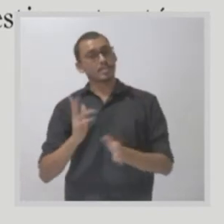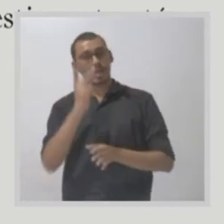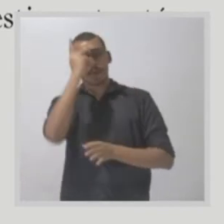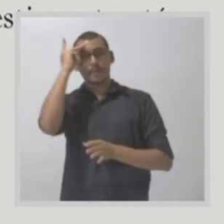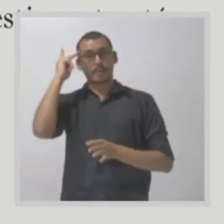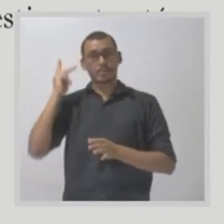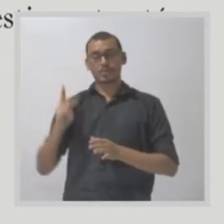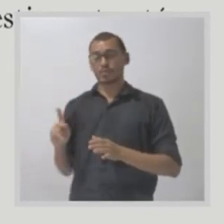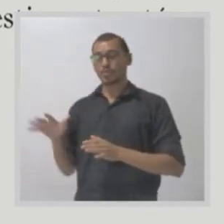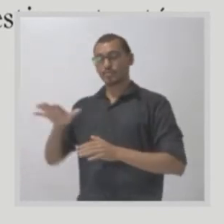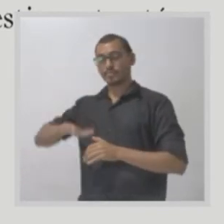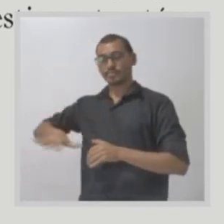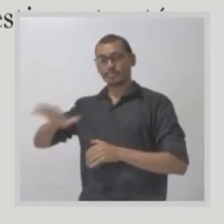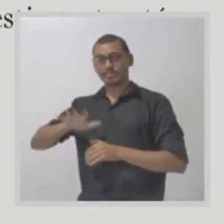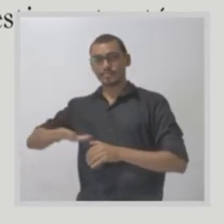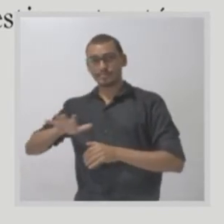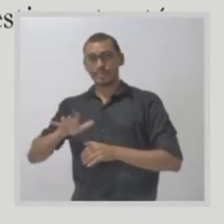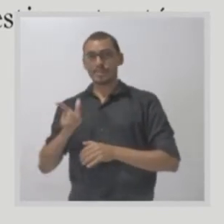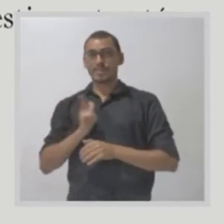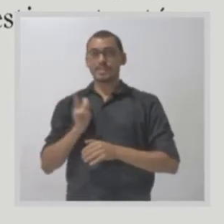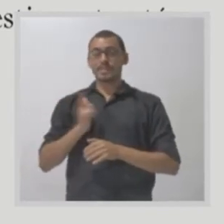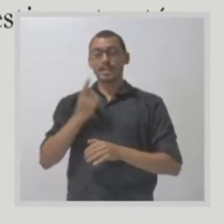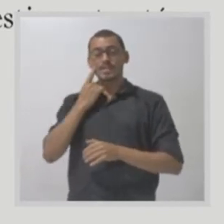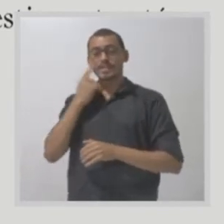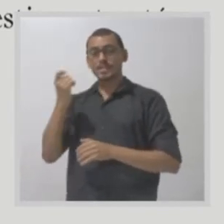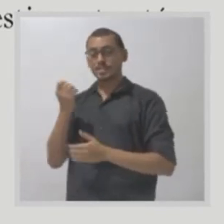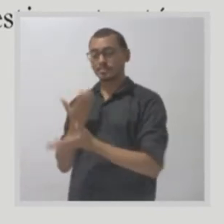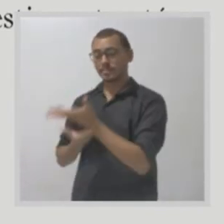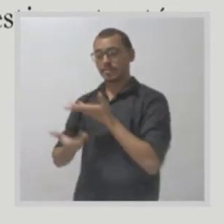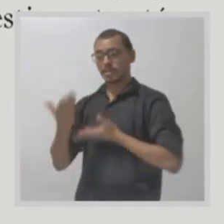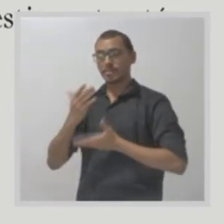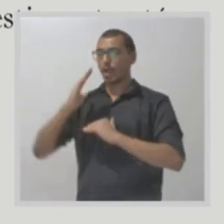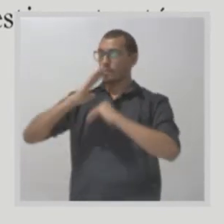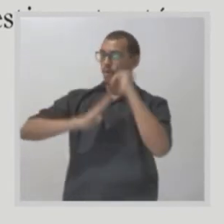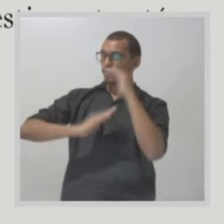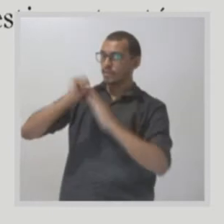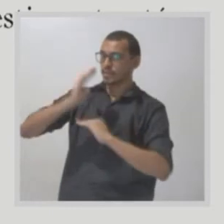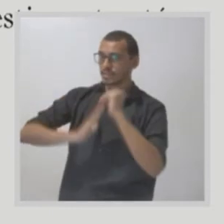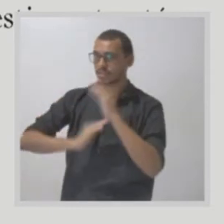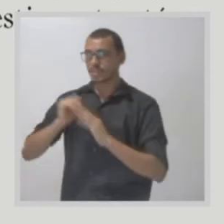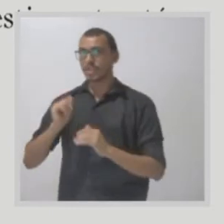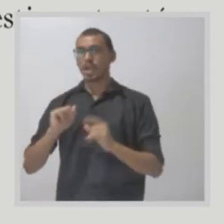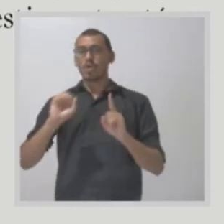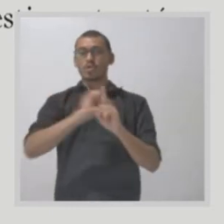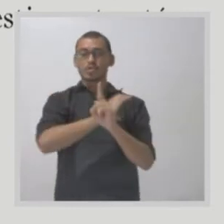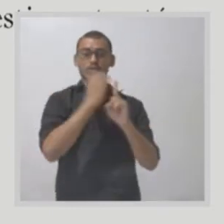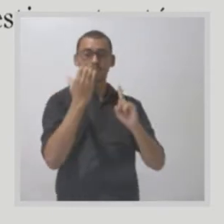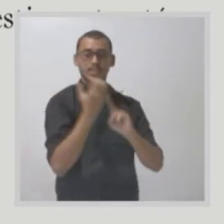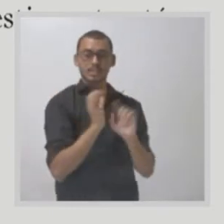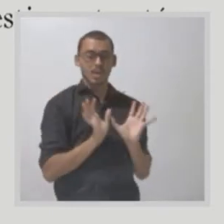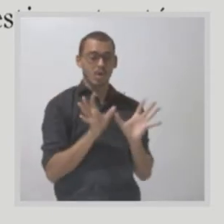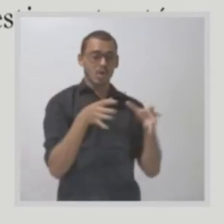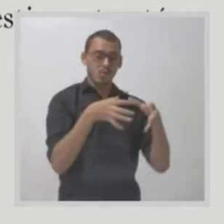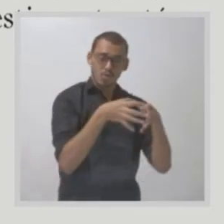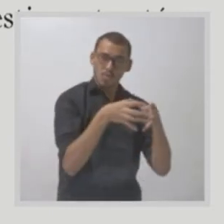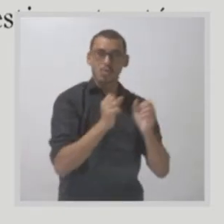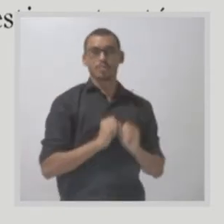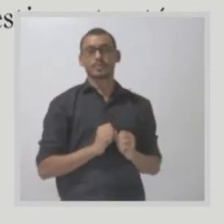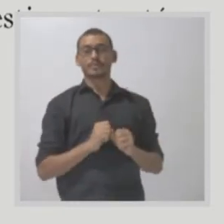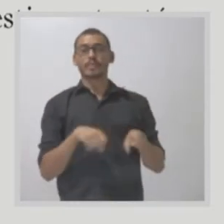dividem-se em grupos em razão de interesses comuns, como profissão, classe social, nível de